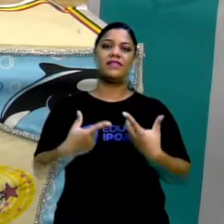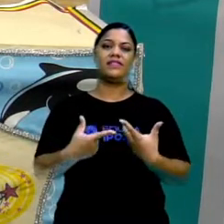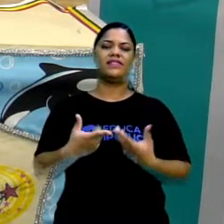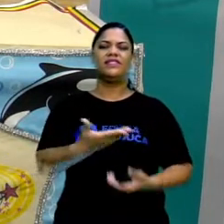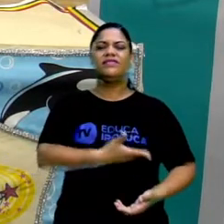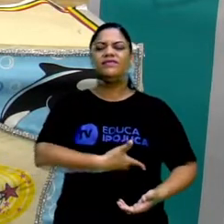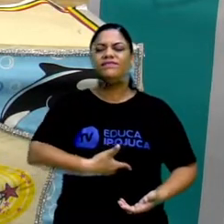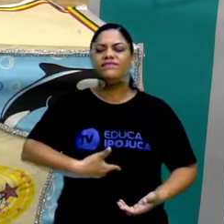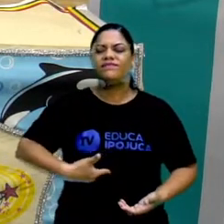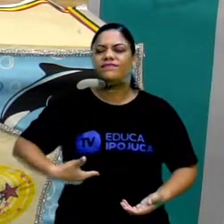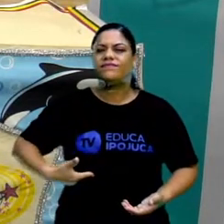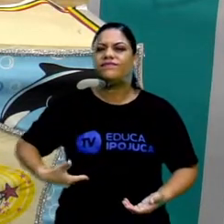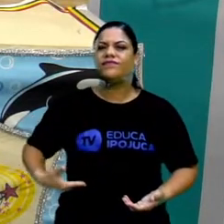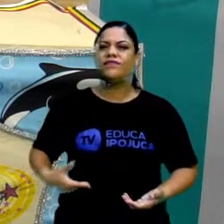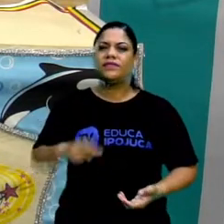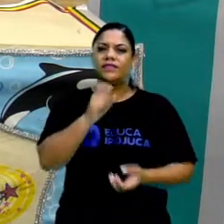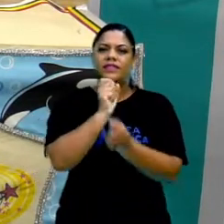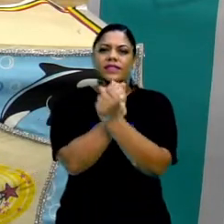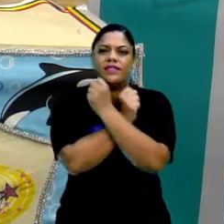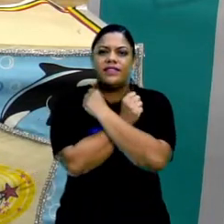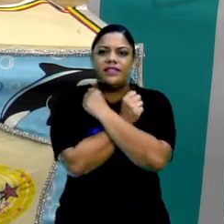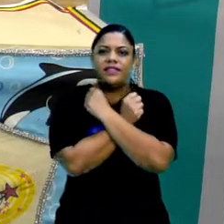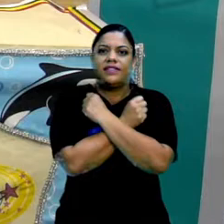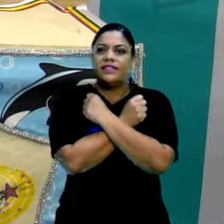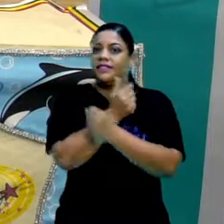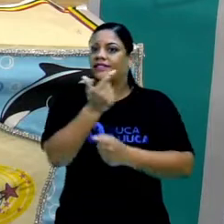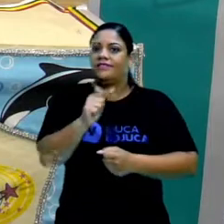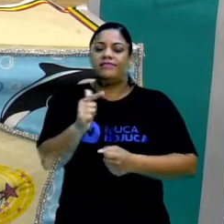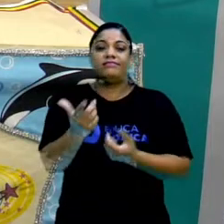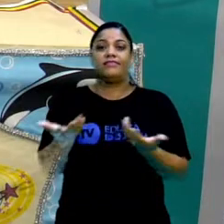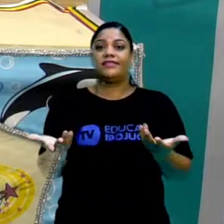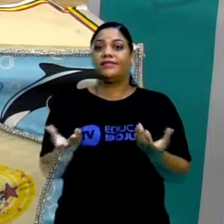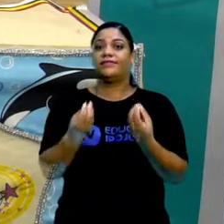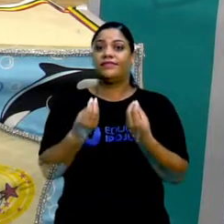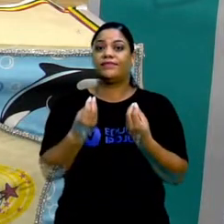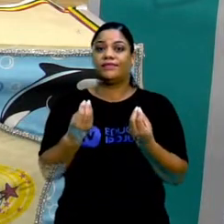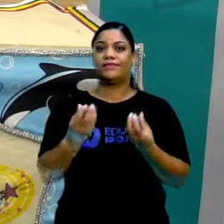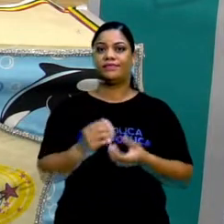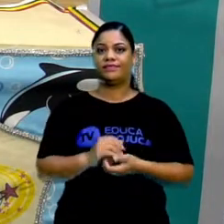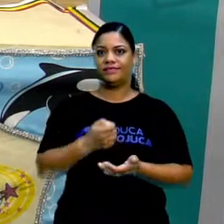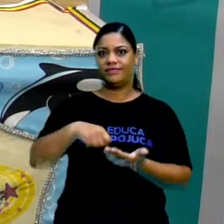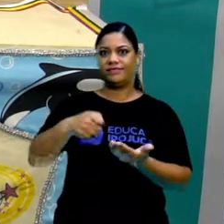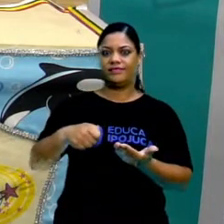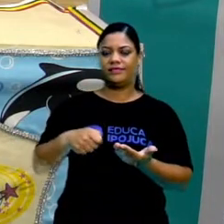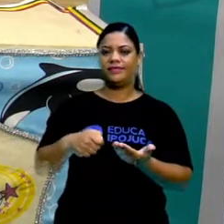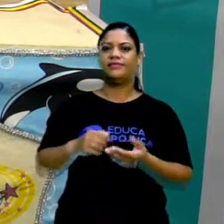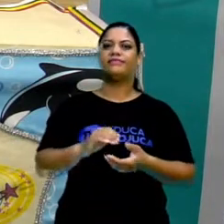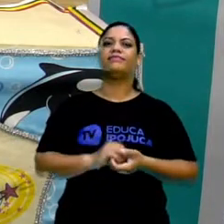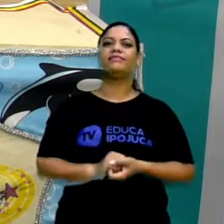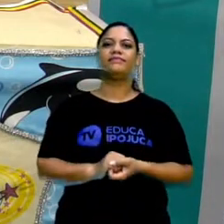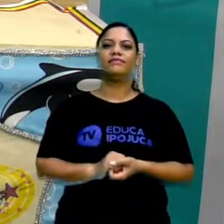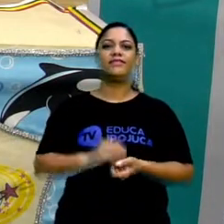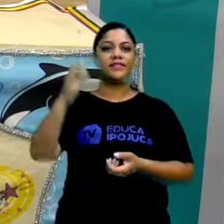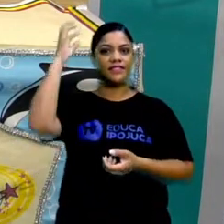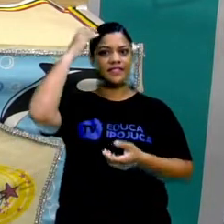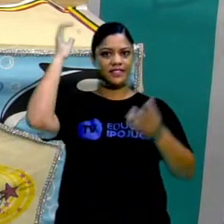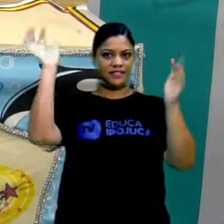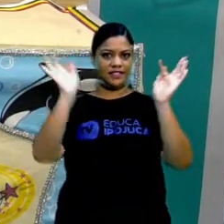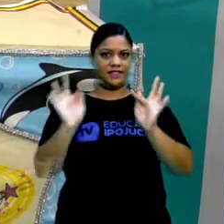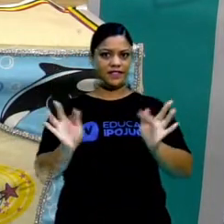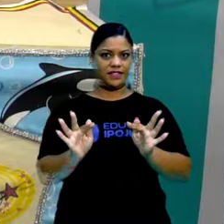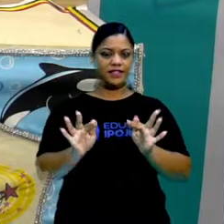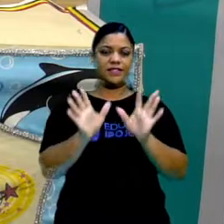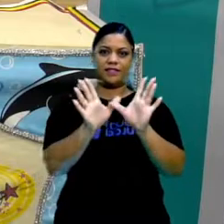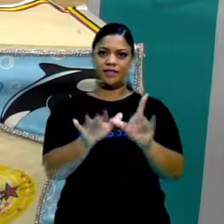tanta fome, com frio, não tinha condições. Aí o príncipe feliz